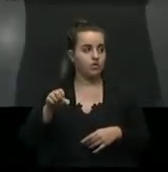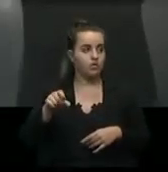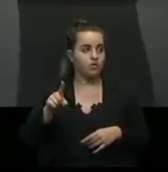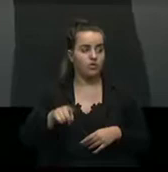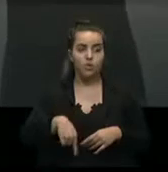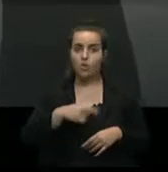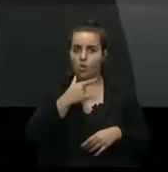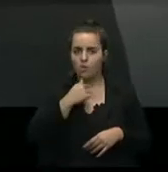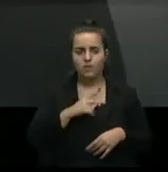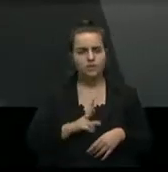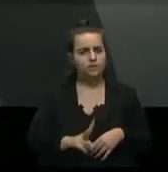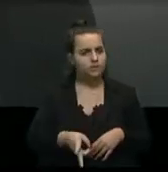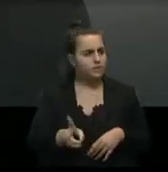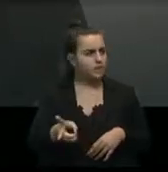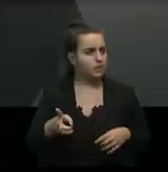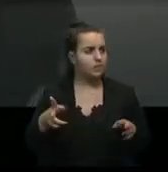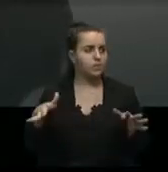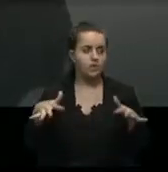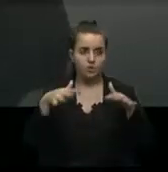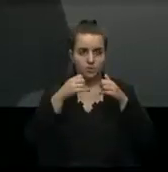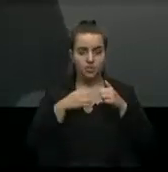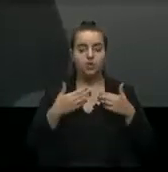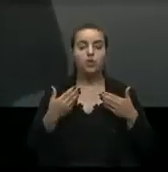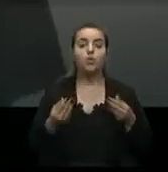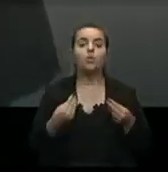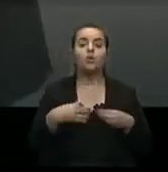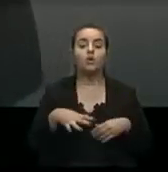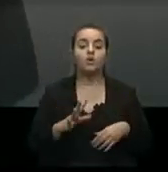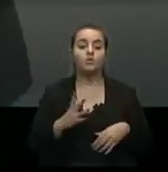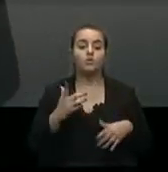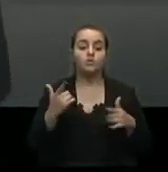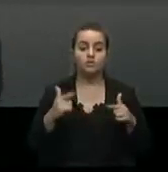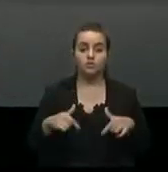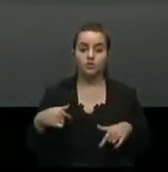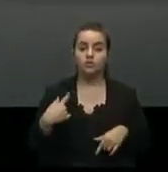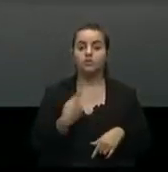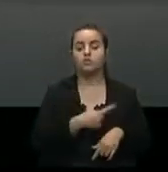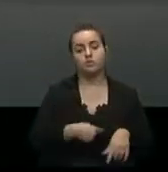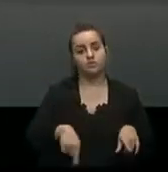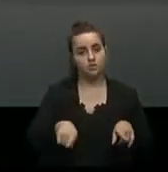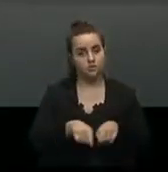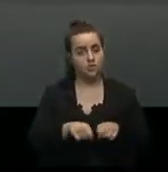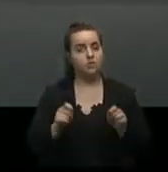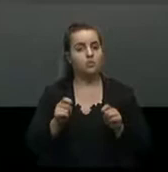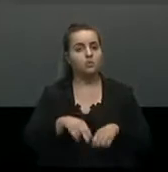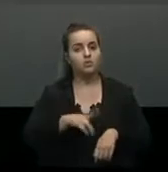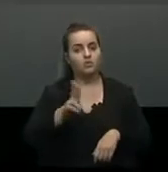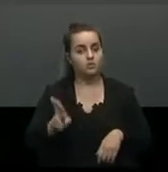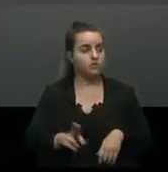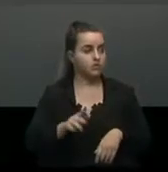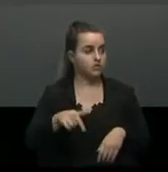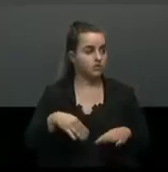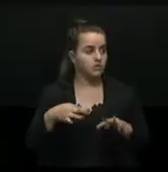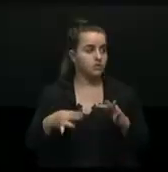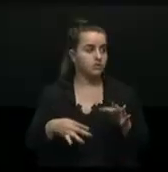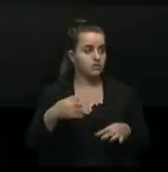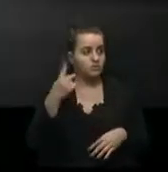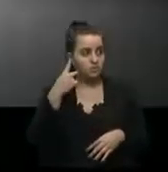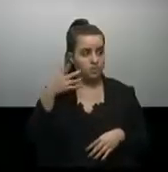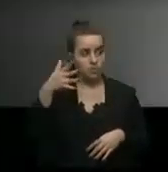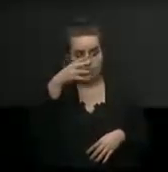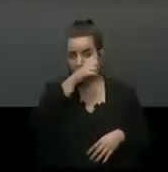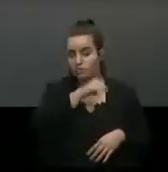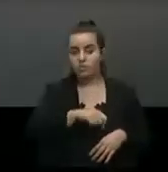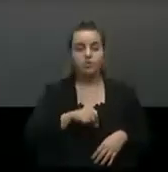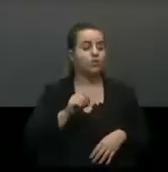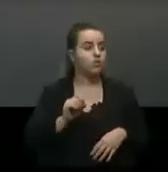sempre entende a cena do crime. E nós também podemos usar essas técnicas para entender, por exemplo, a cena para uma gestão bem-sucedida